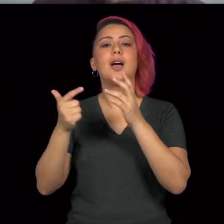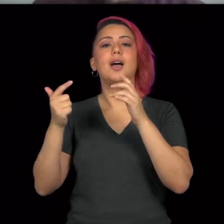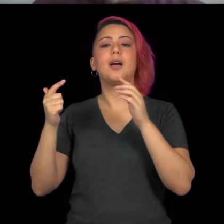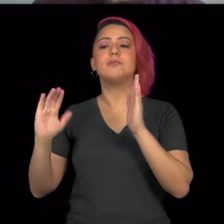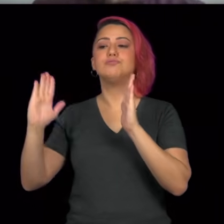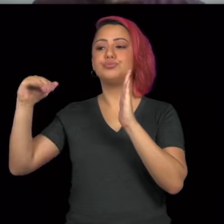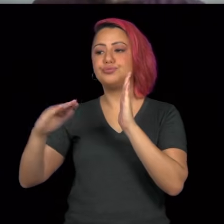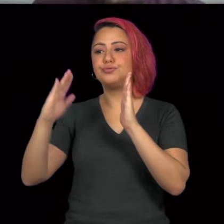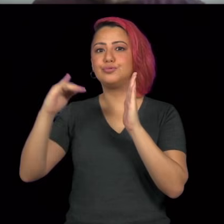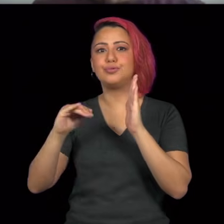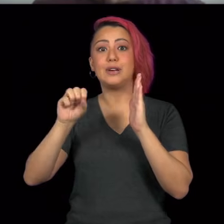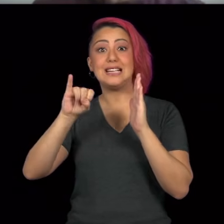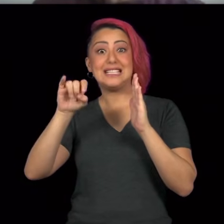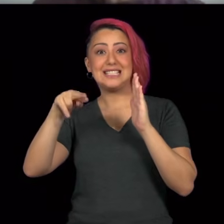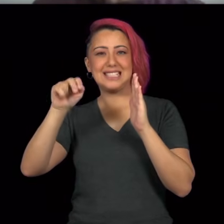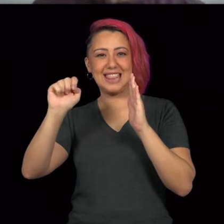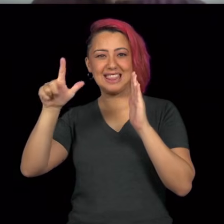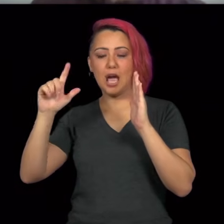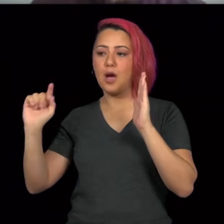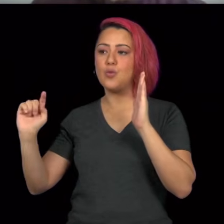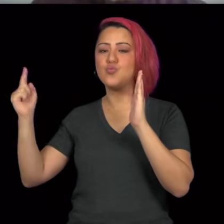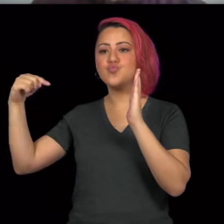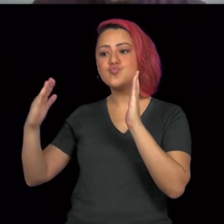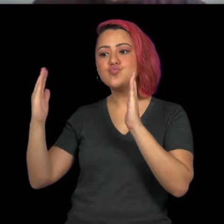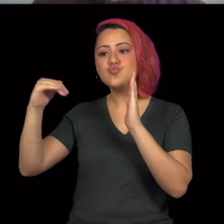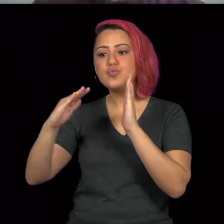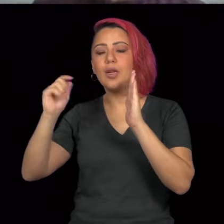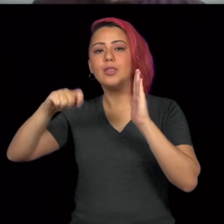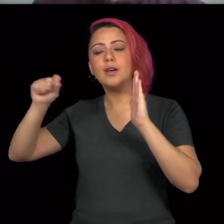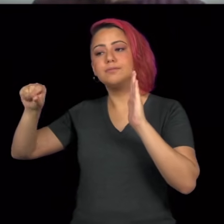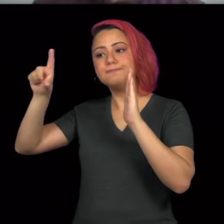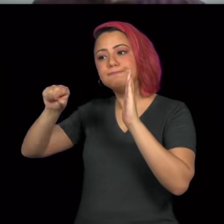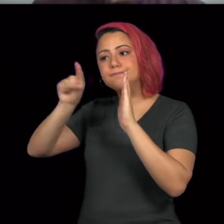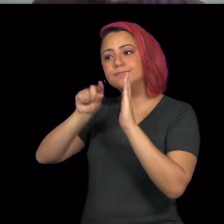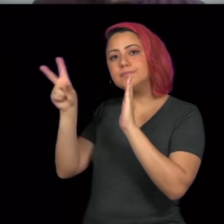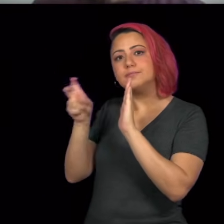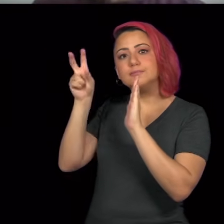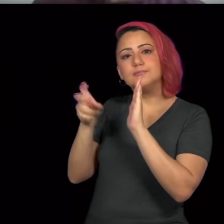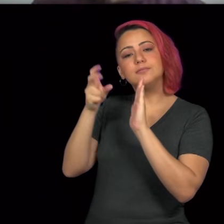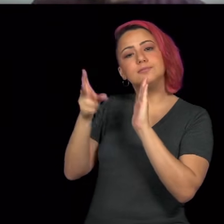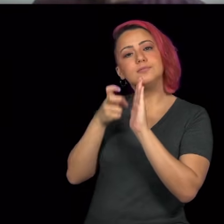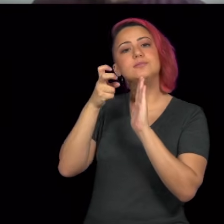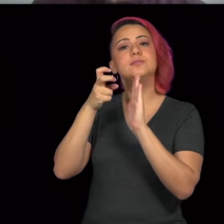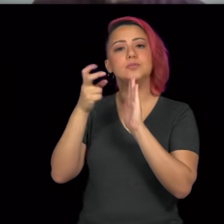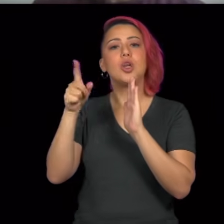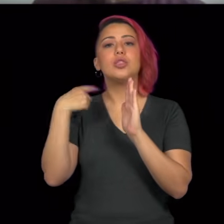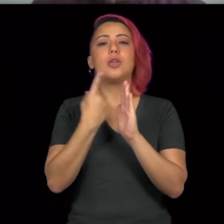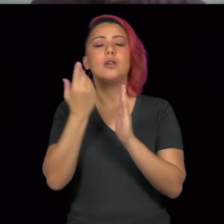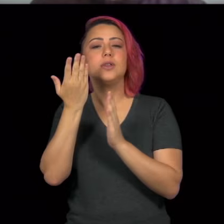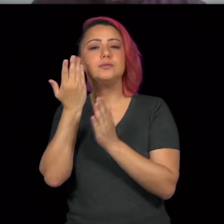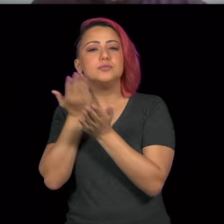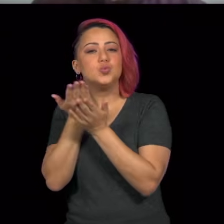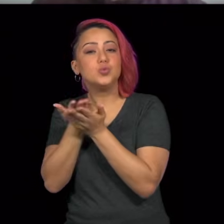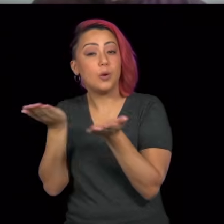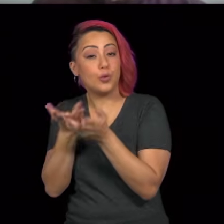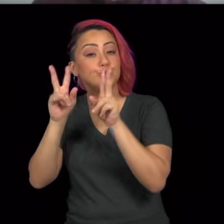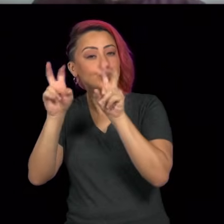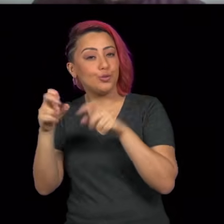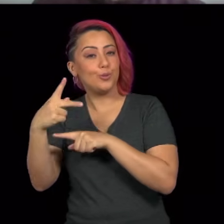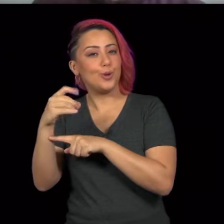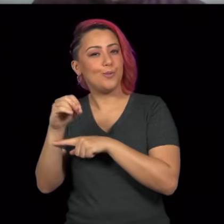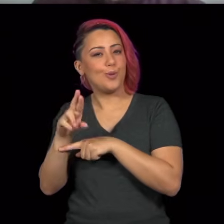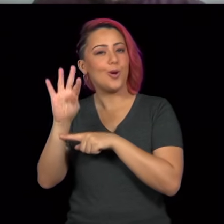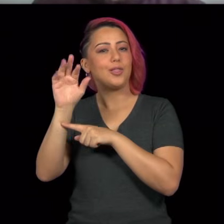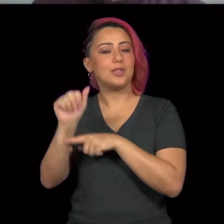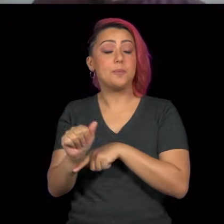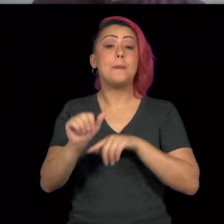entrada, produzindo um único sinal de saída. E nessa aula nós vamos examinar alguns tipos de portas. Tá? O circuito